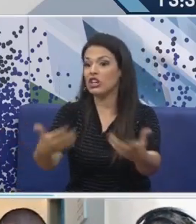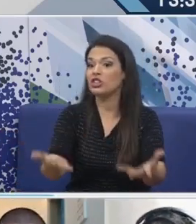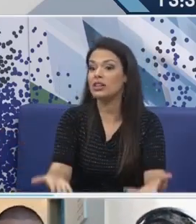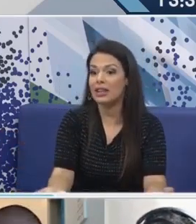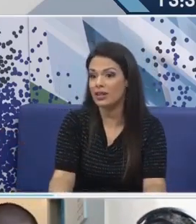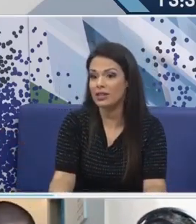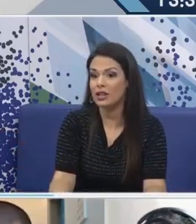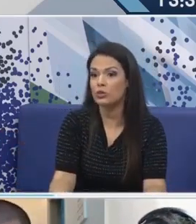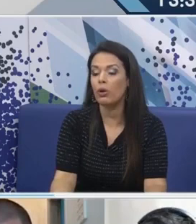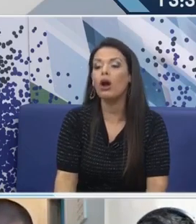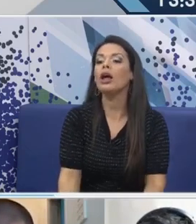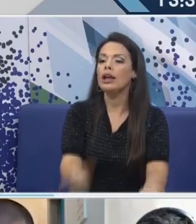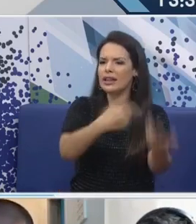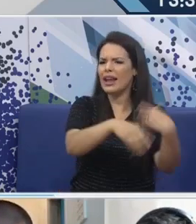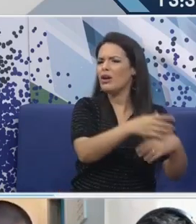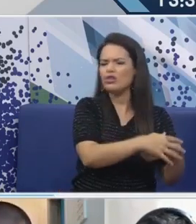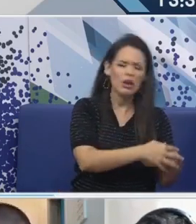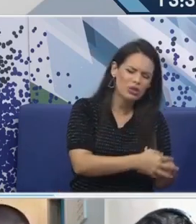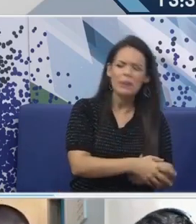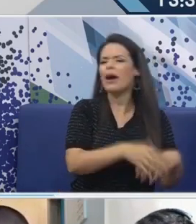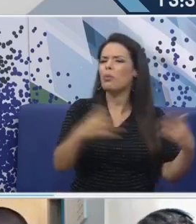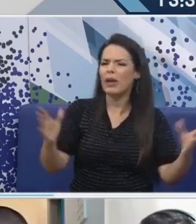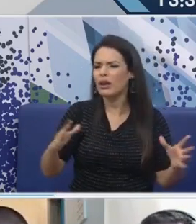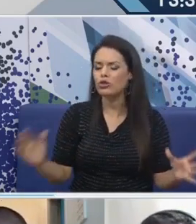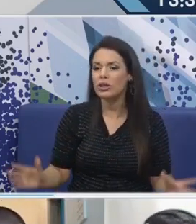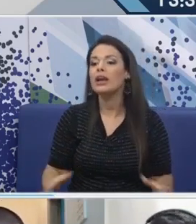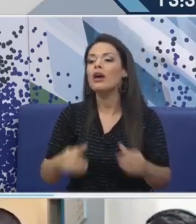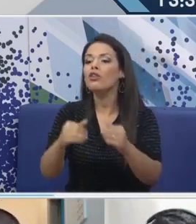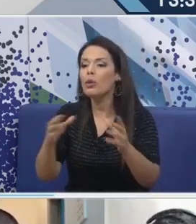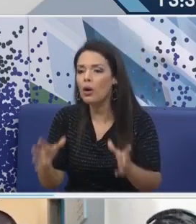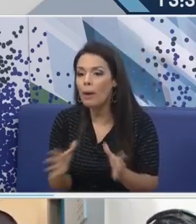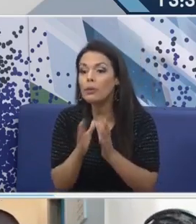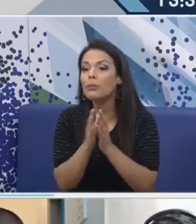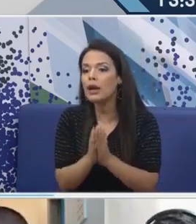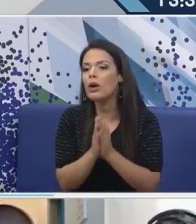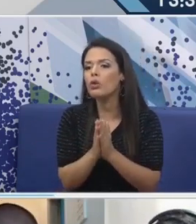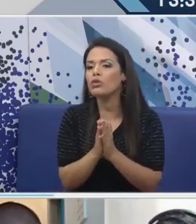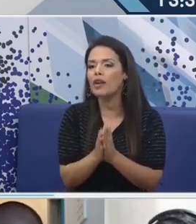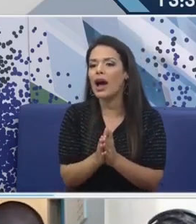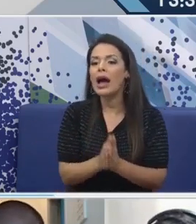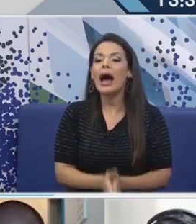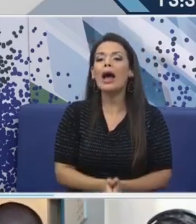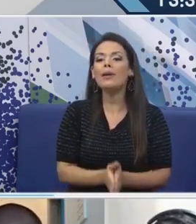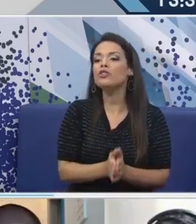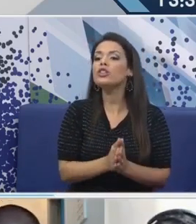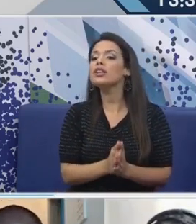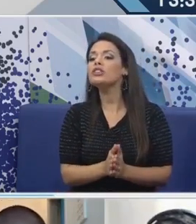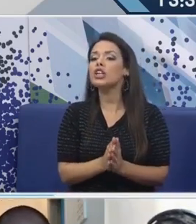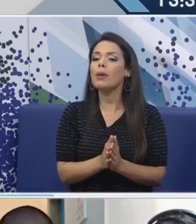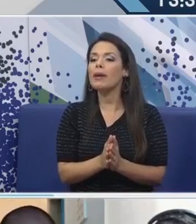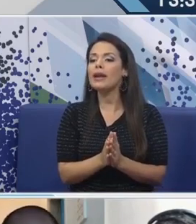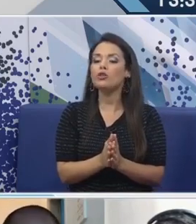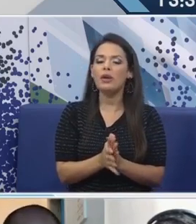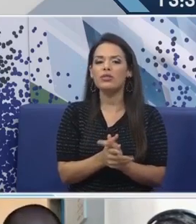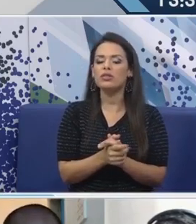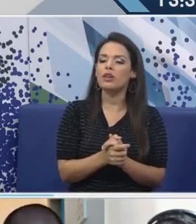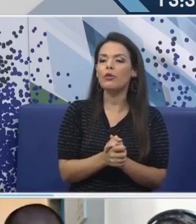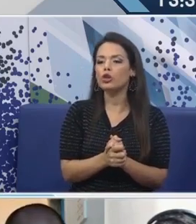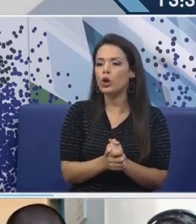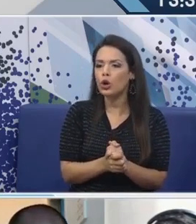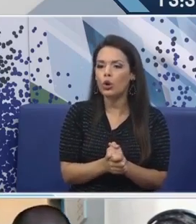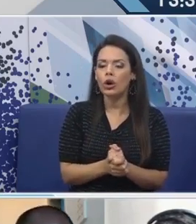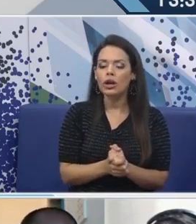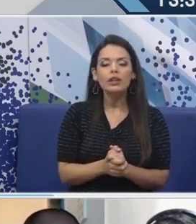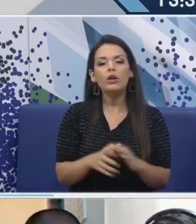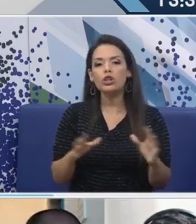mas ele já tinha dado a saída de bola, e aí acho que ele marca o pênalti, não sei. Foi um erro, o primeiro erro do VAR. Ah, mas vocês têm uma mania de perseguição,